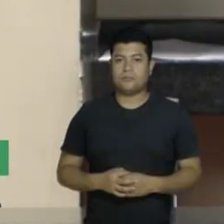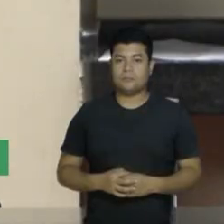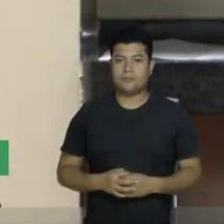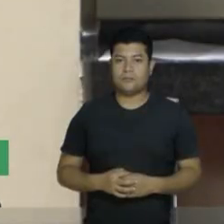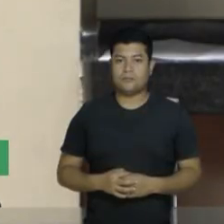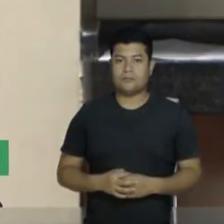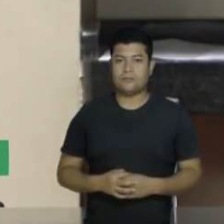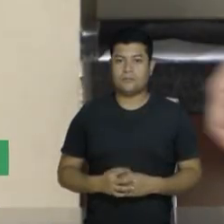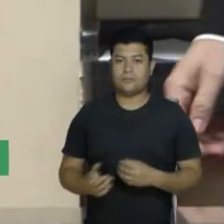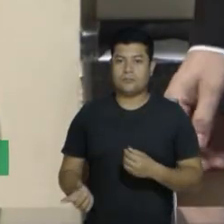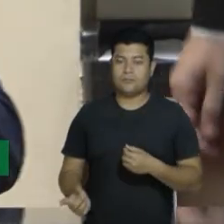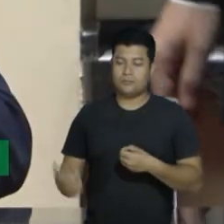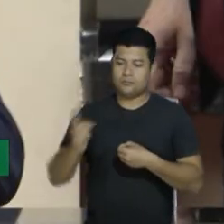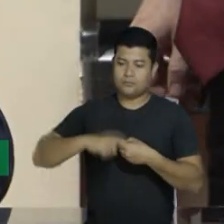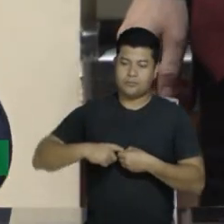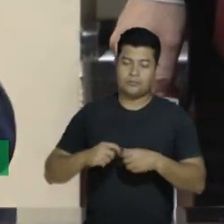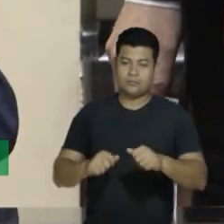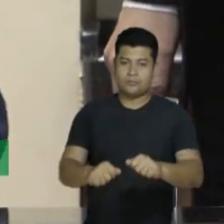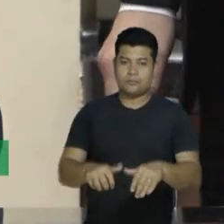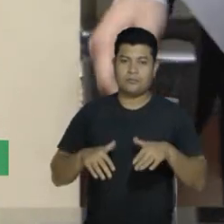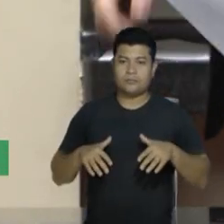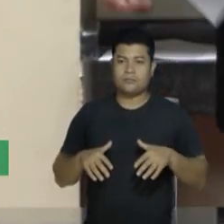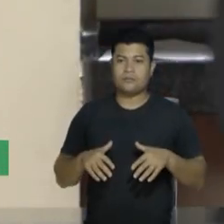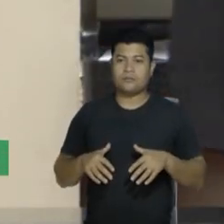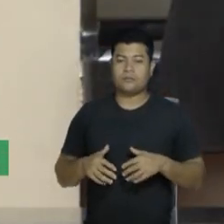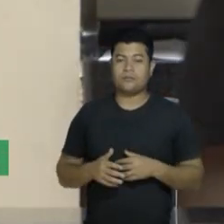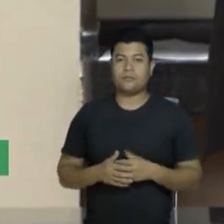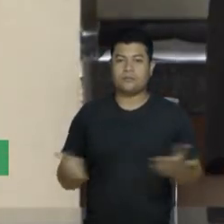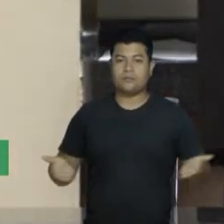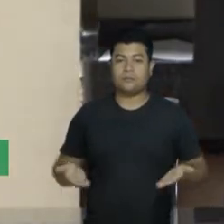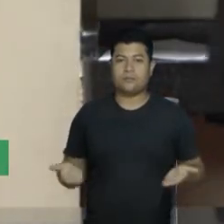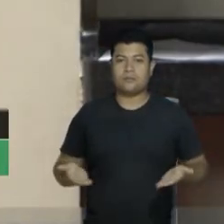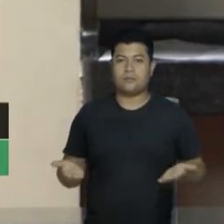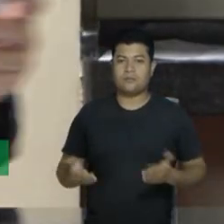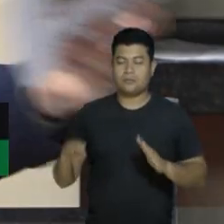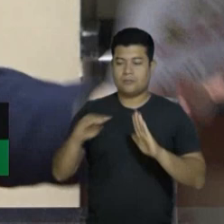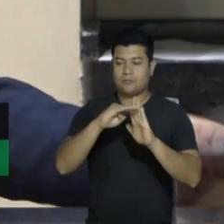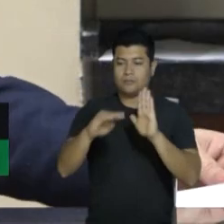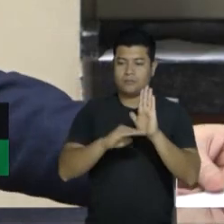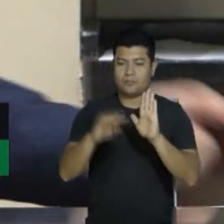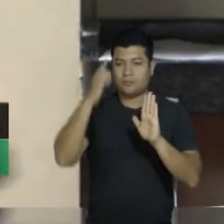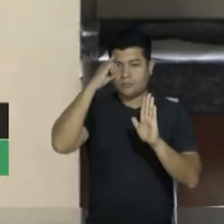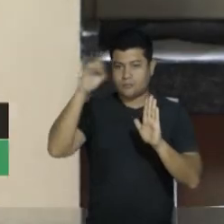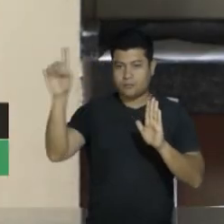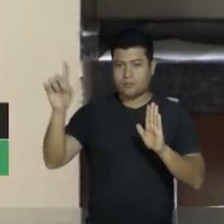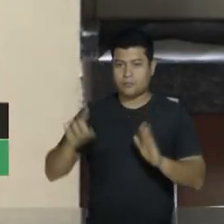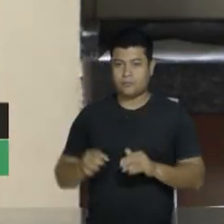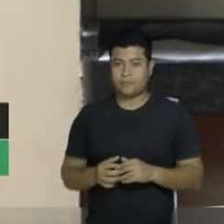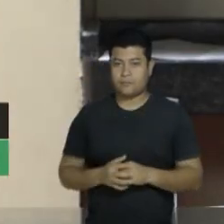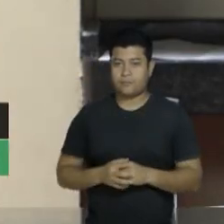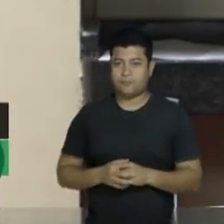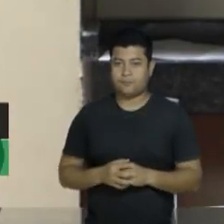Nós reabrimos a sessão e passamos à ordem do dia.